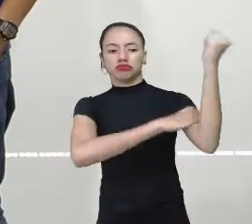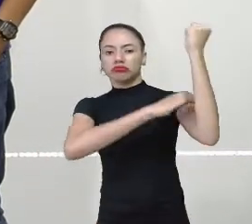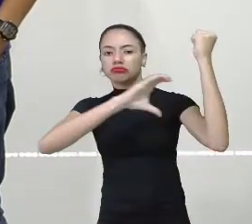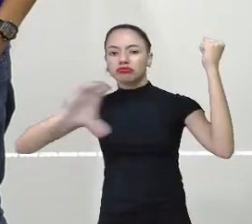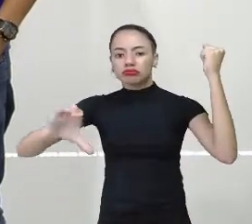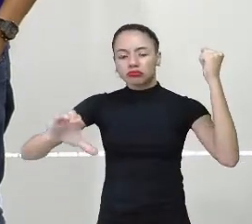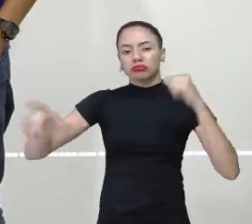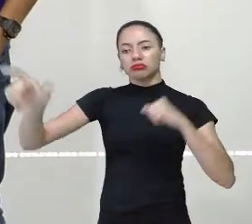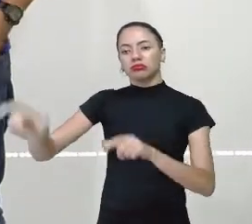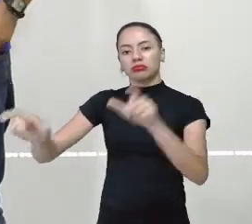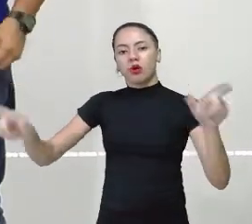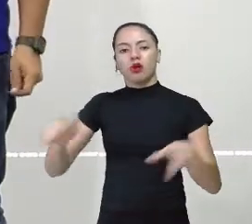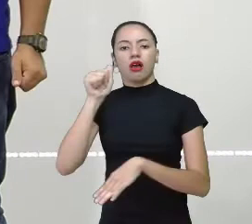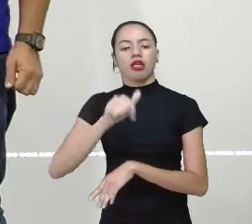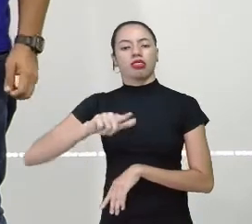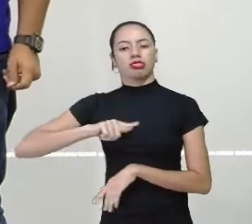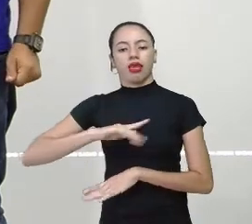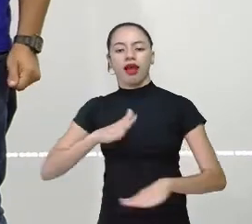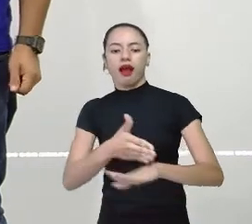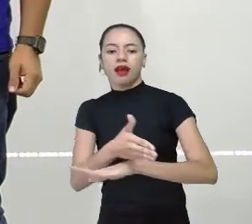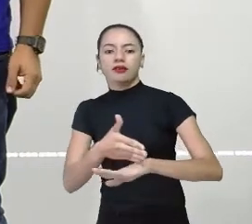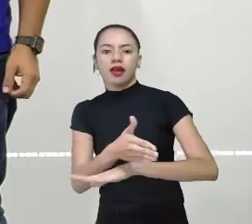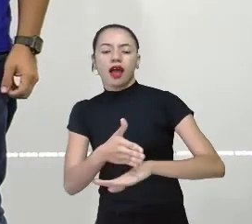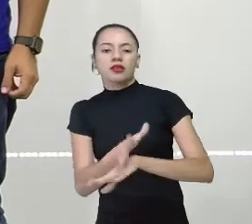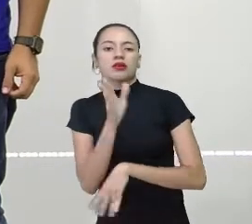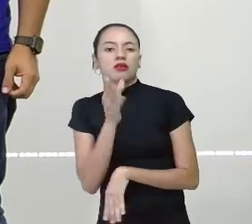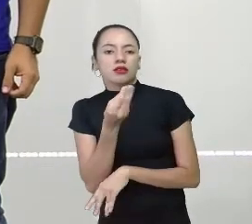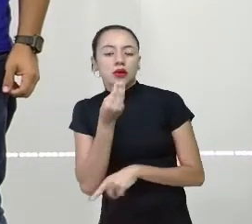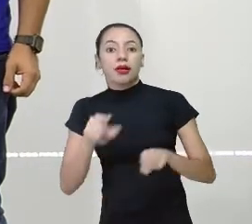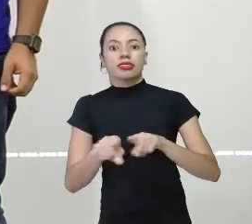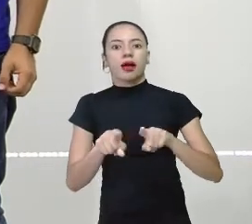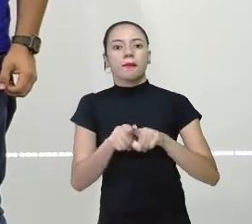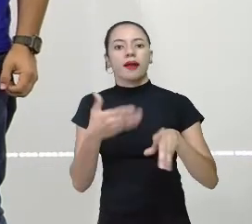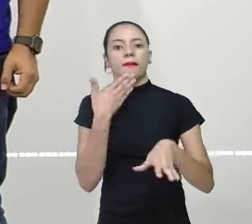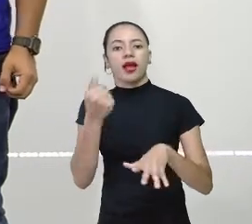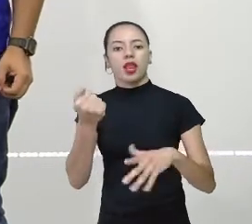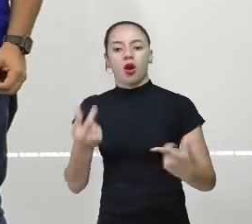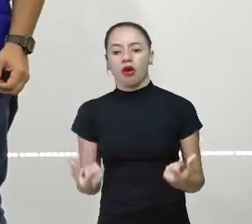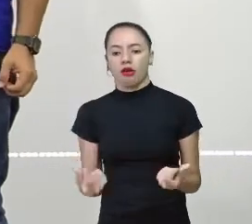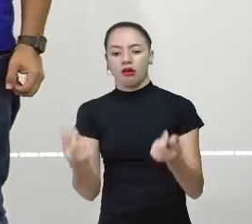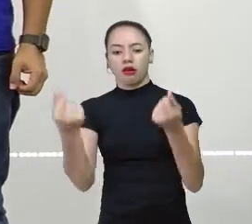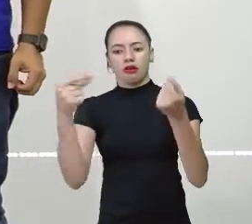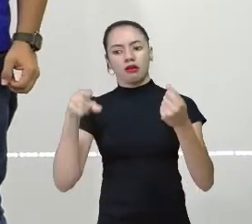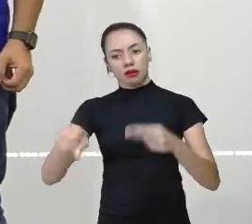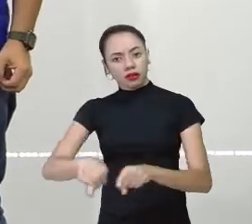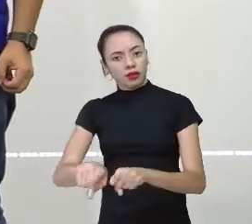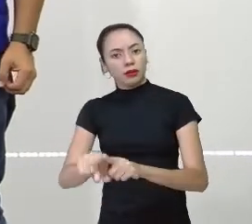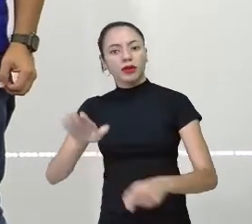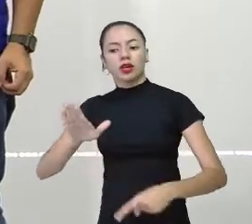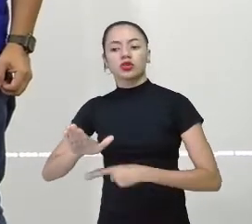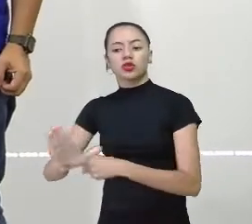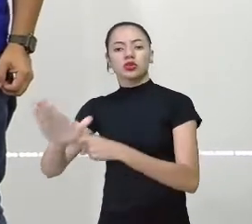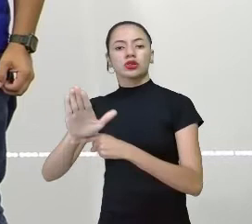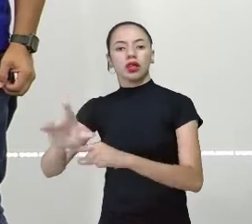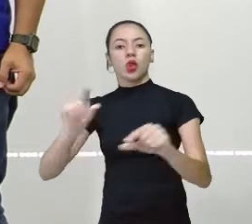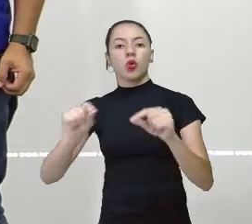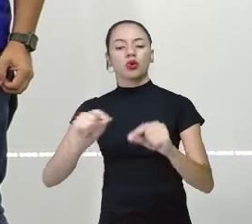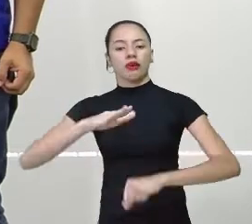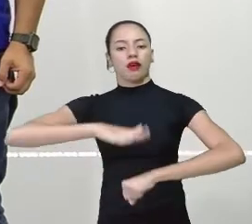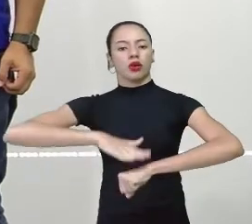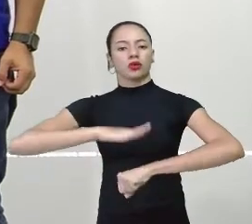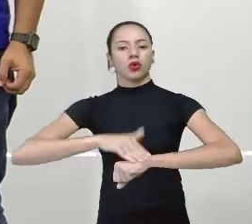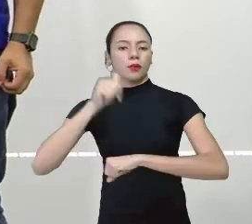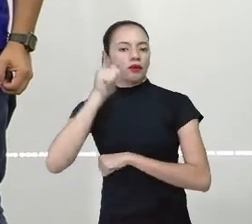mais acesso à instrução, até uma melhor condição financeira, isso vem contribuindo justamente para essa